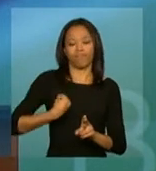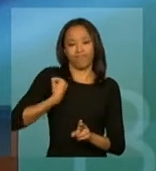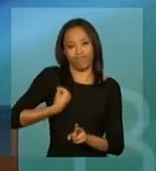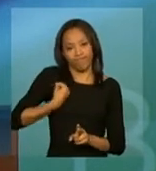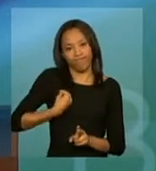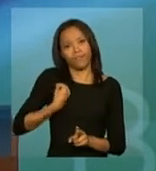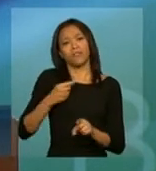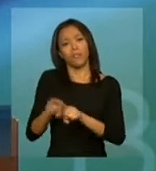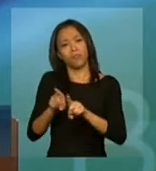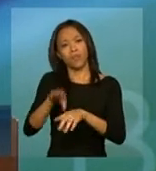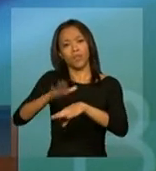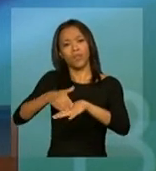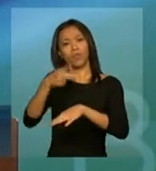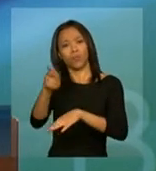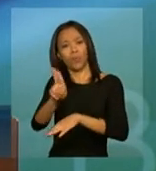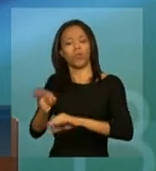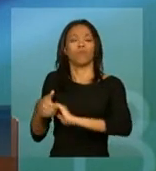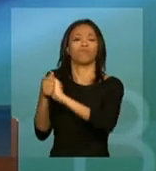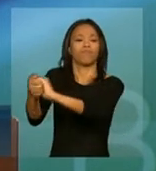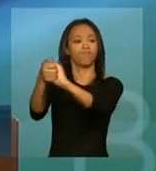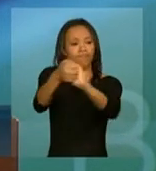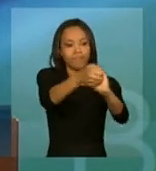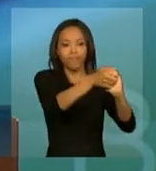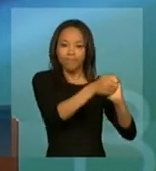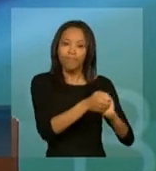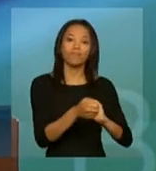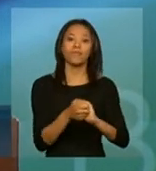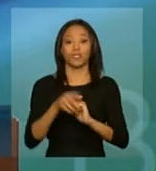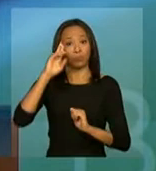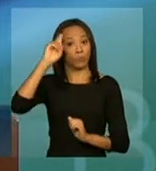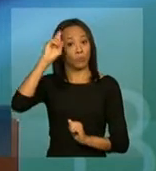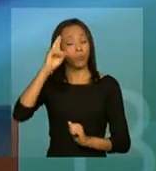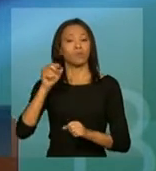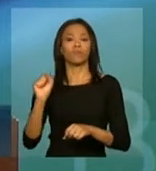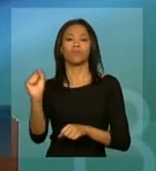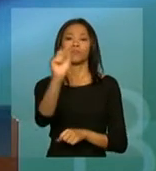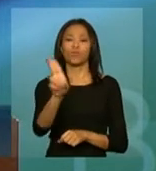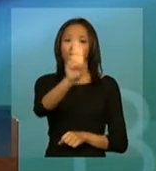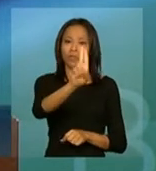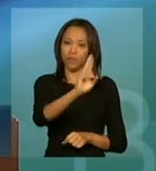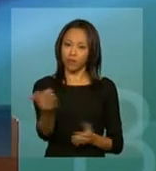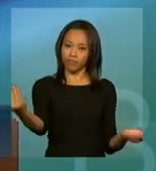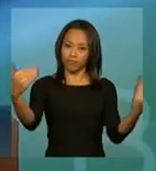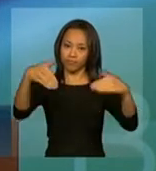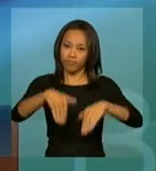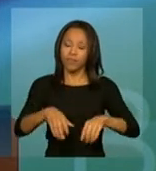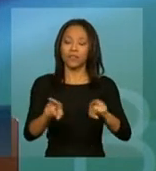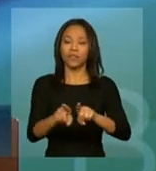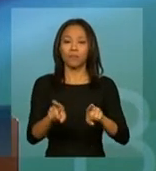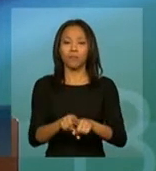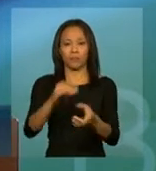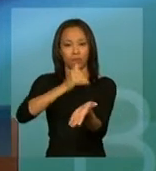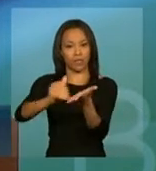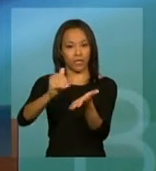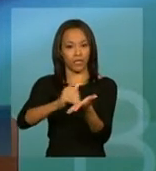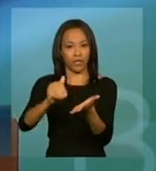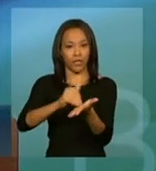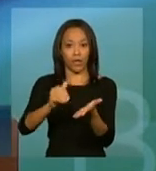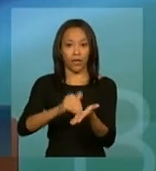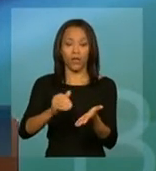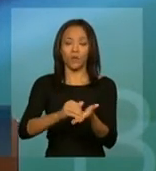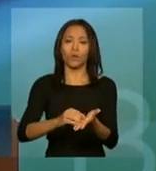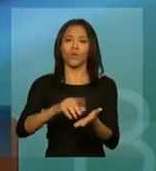todos os demais reitores presentes. Queria saudar o secretário executivo interino da Casa Civil, Gilson